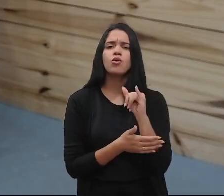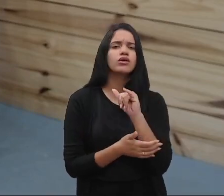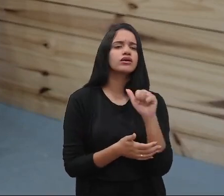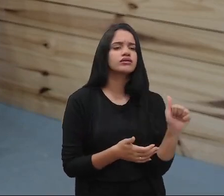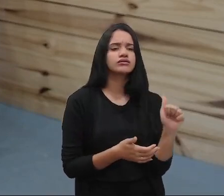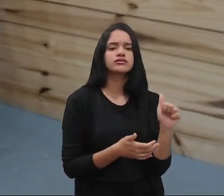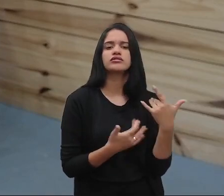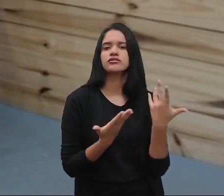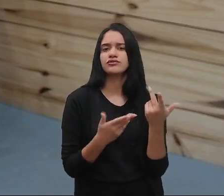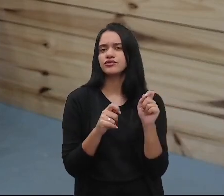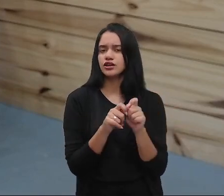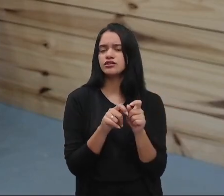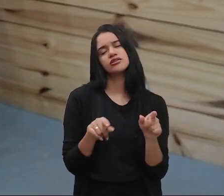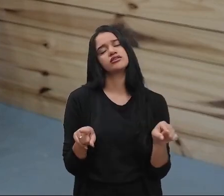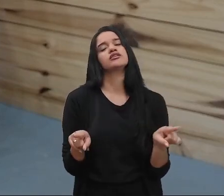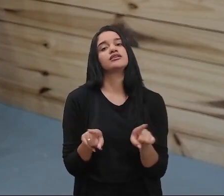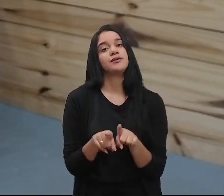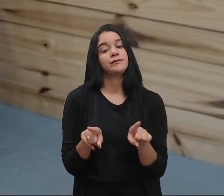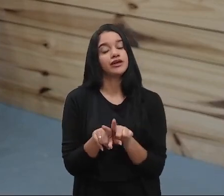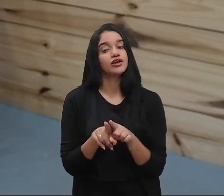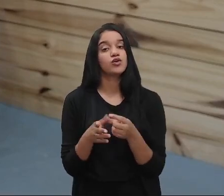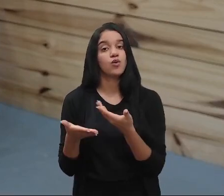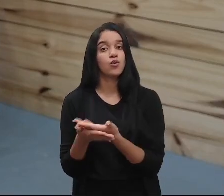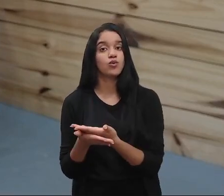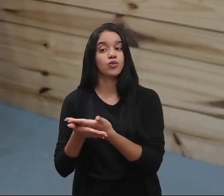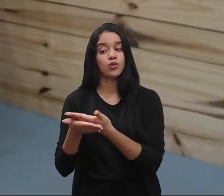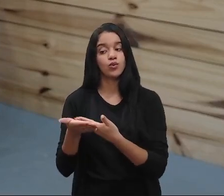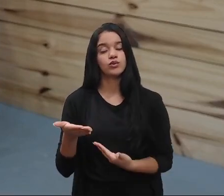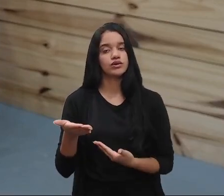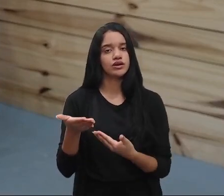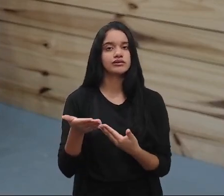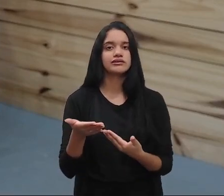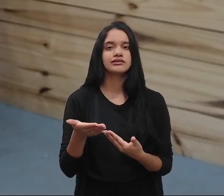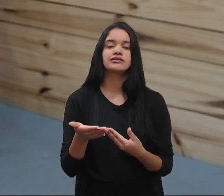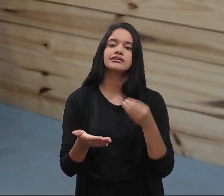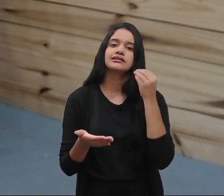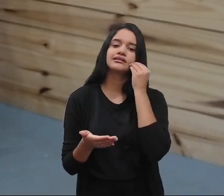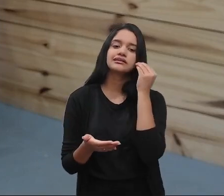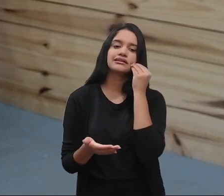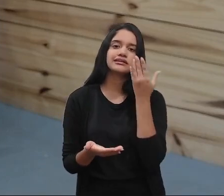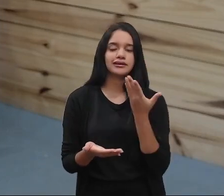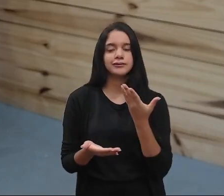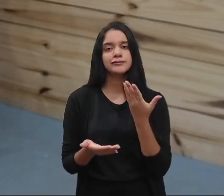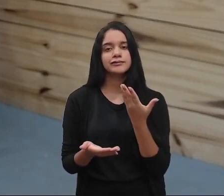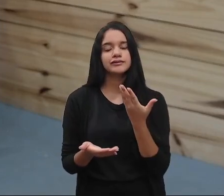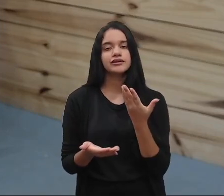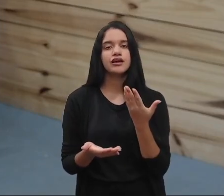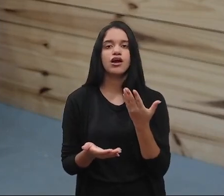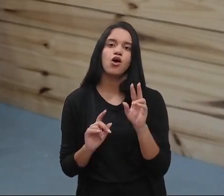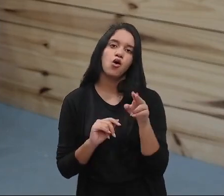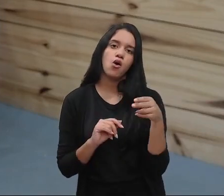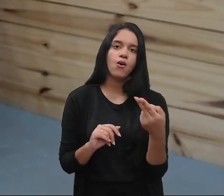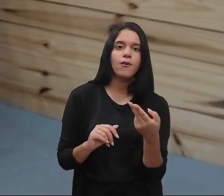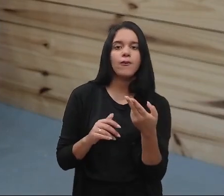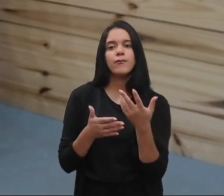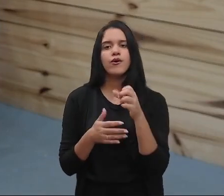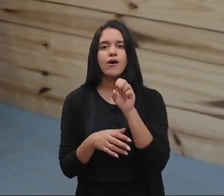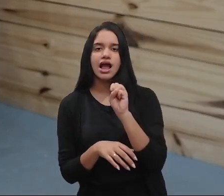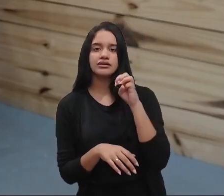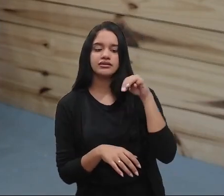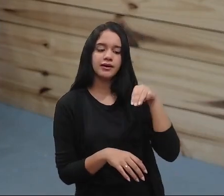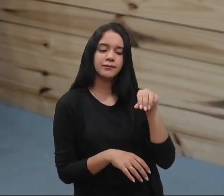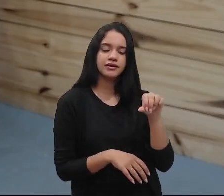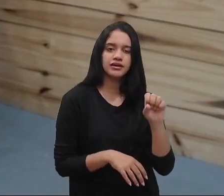artificial fazer isso para você. Também. Contrate um algoritmo ou tente ver com o pessoal de... Um SMS, um WhatsApp.